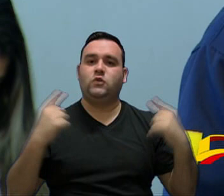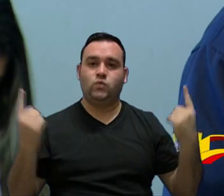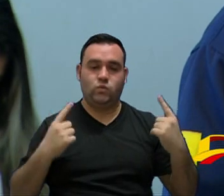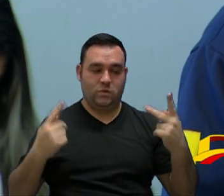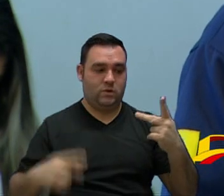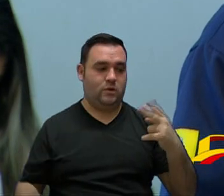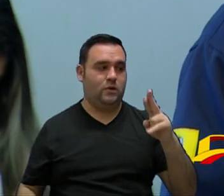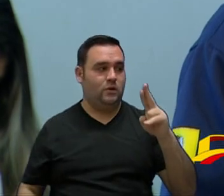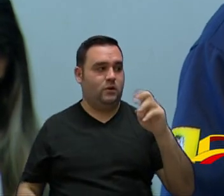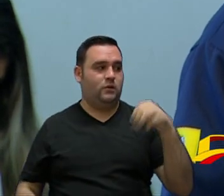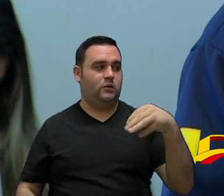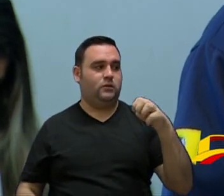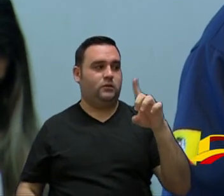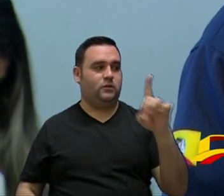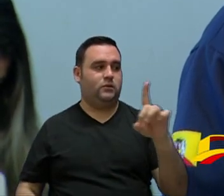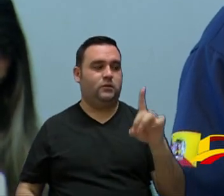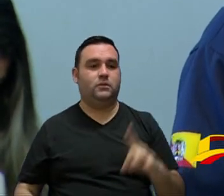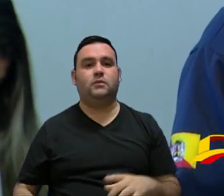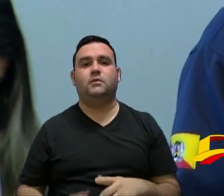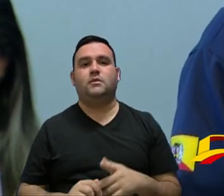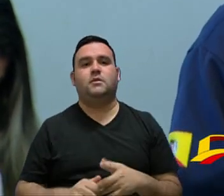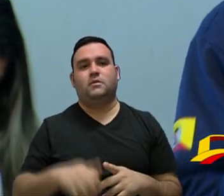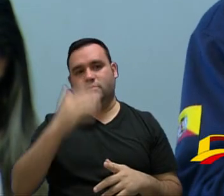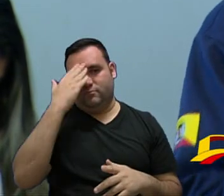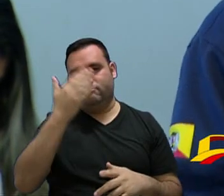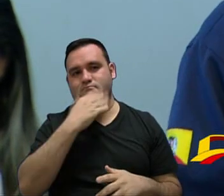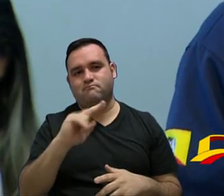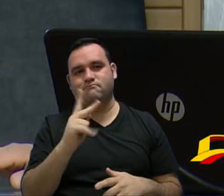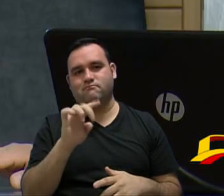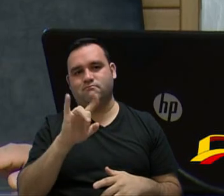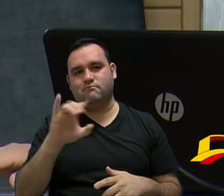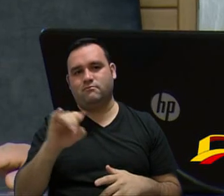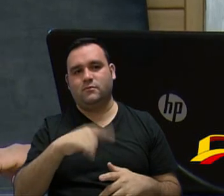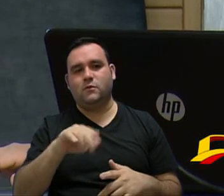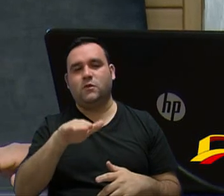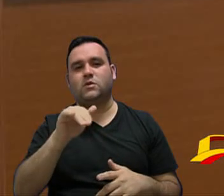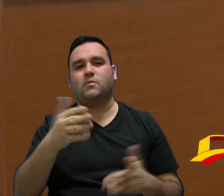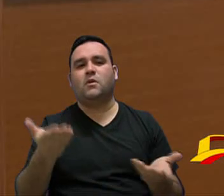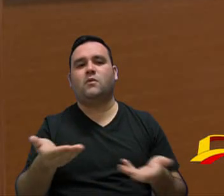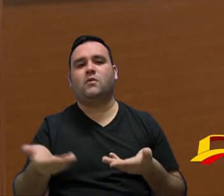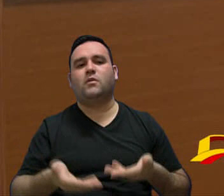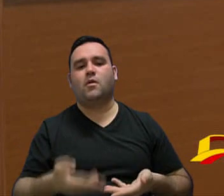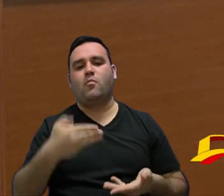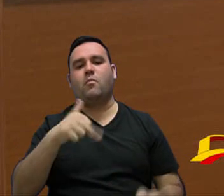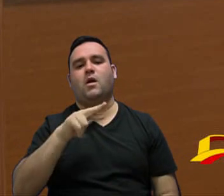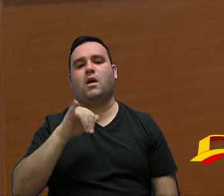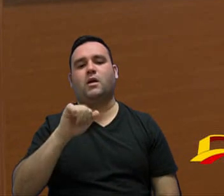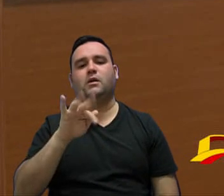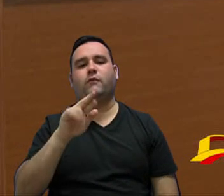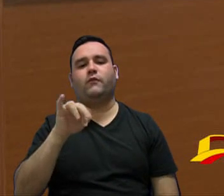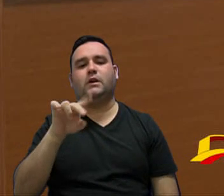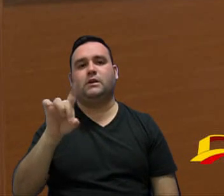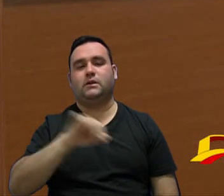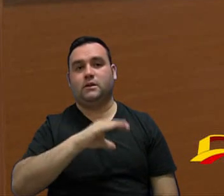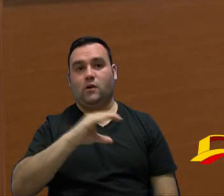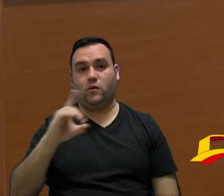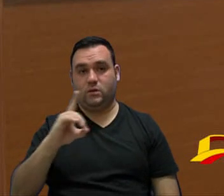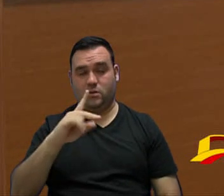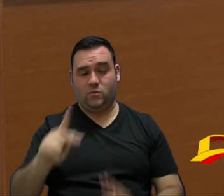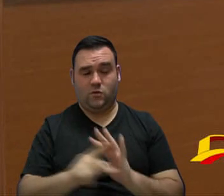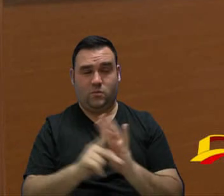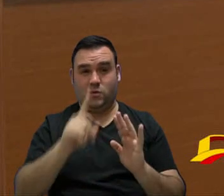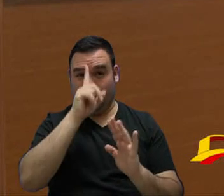ambulâncias da promed obrigado dani eu gostaria de chamar a doutora maria fernanda nossa coordenadora da